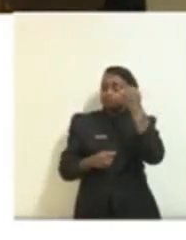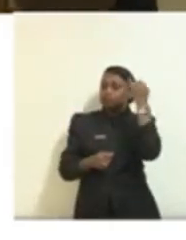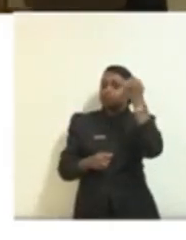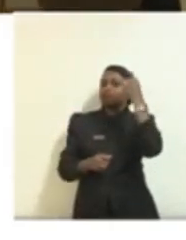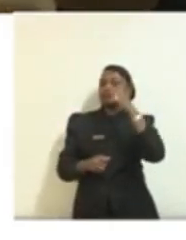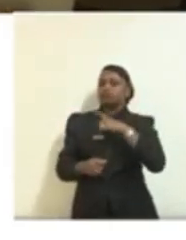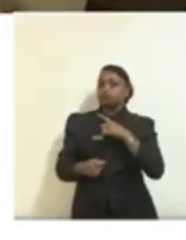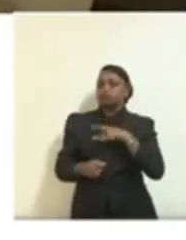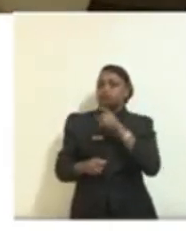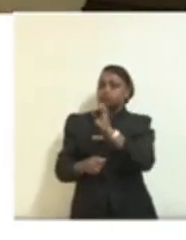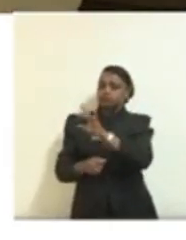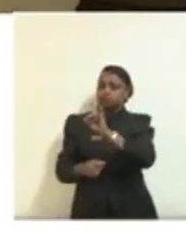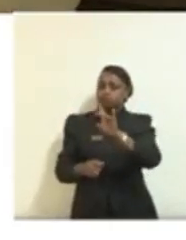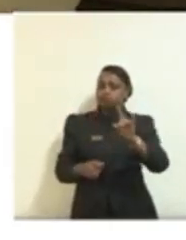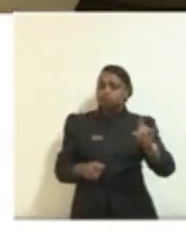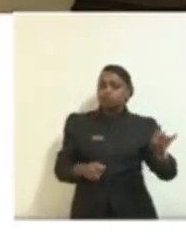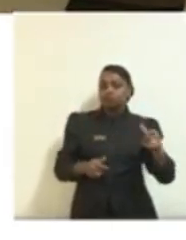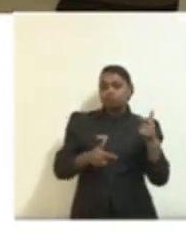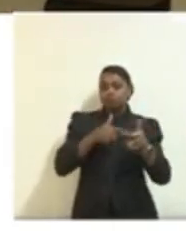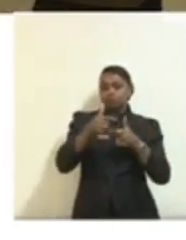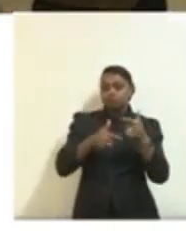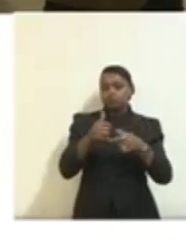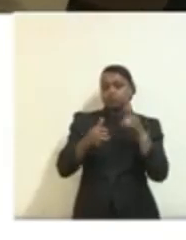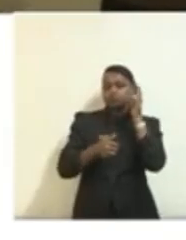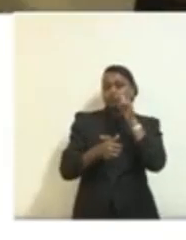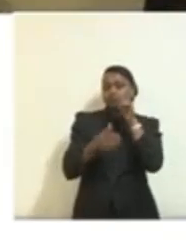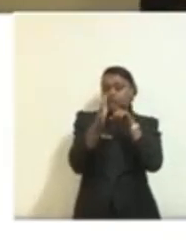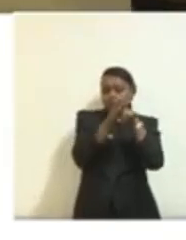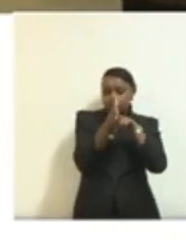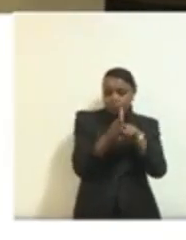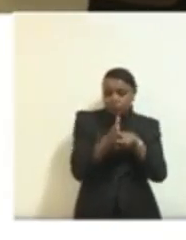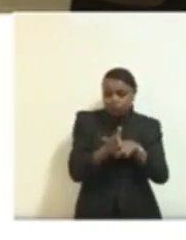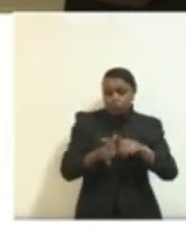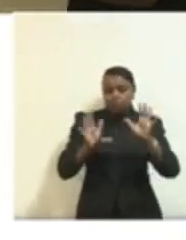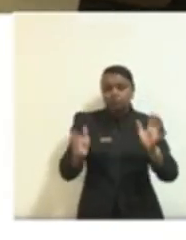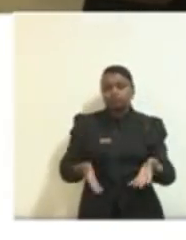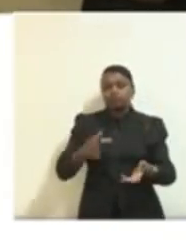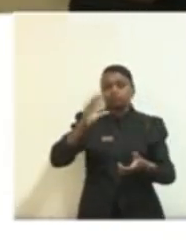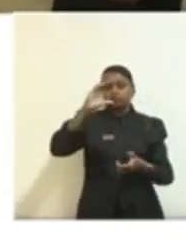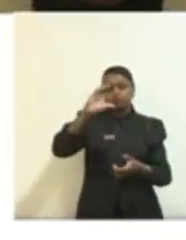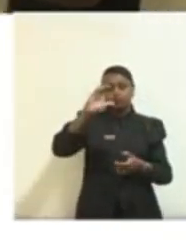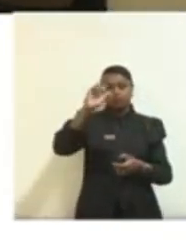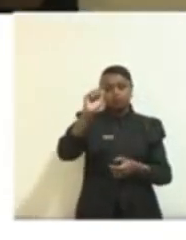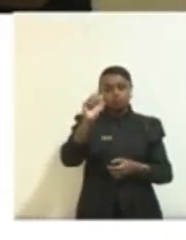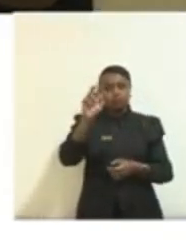para esses vários serviços que foram avaliados. Aí tem estoque de carbono,